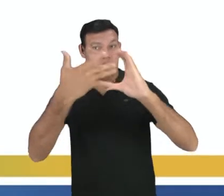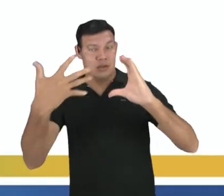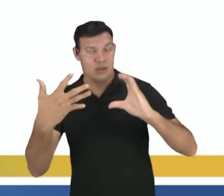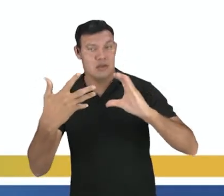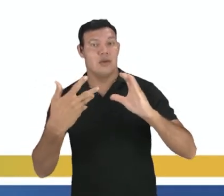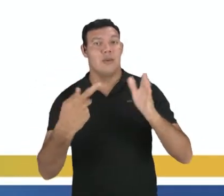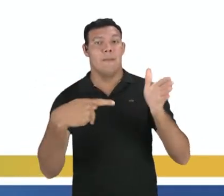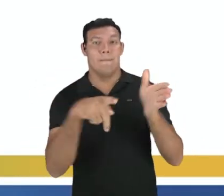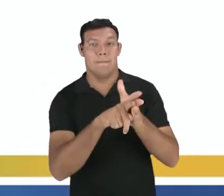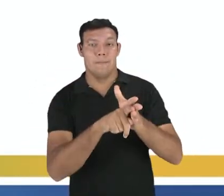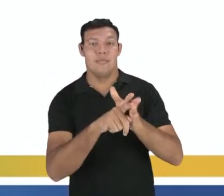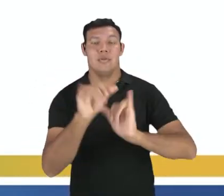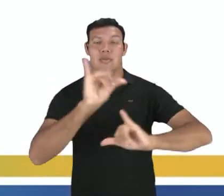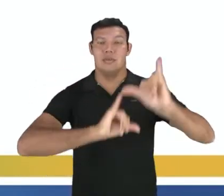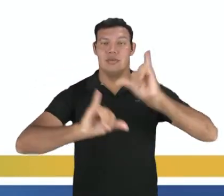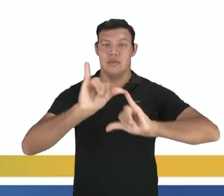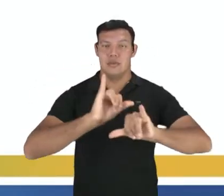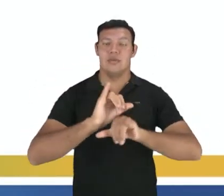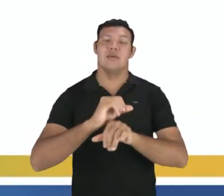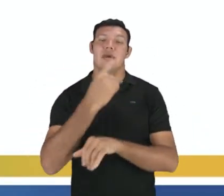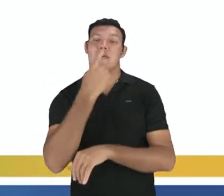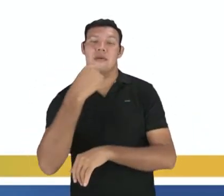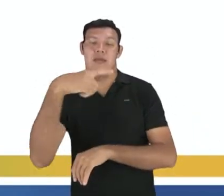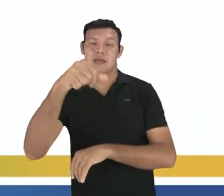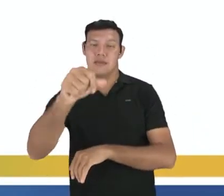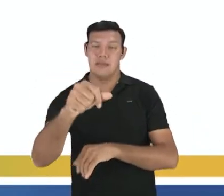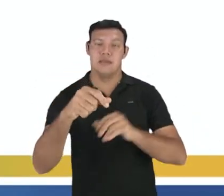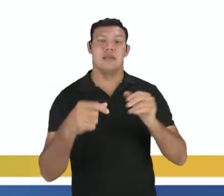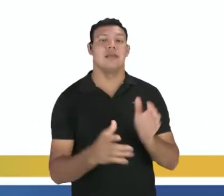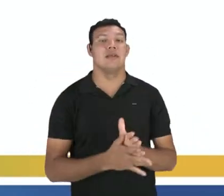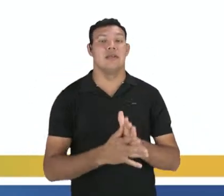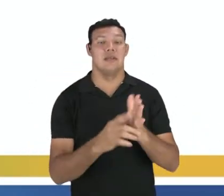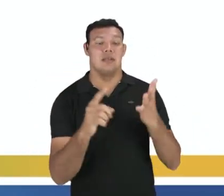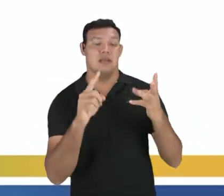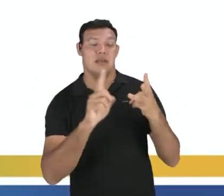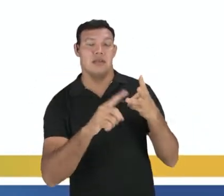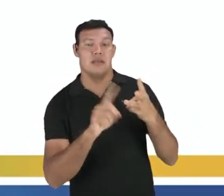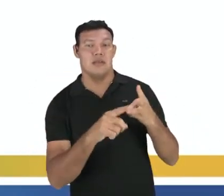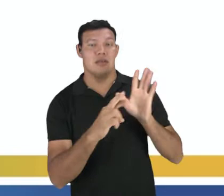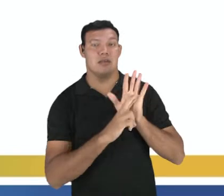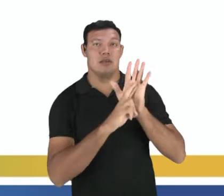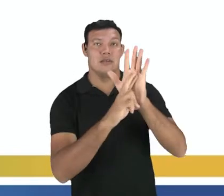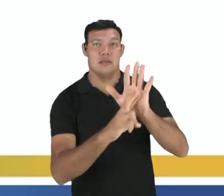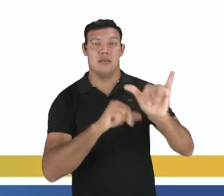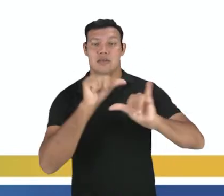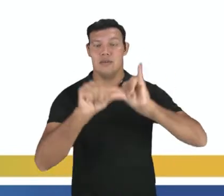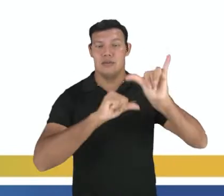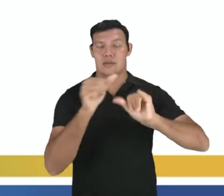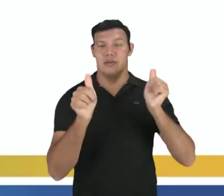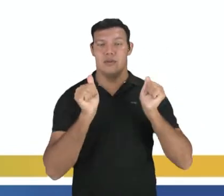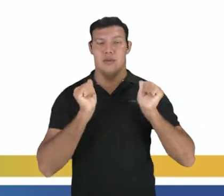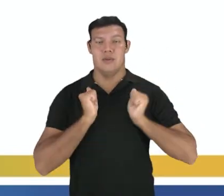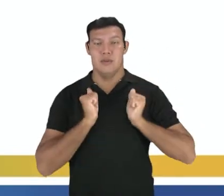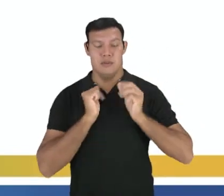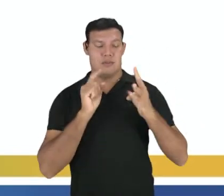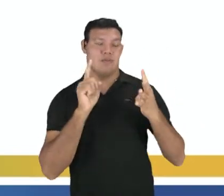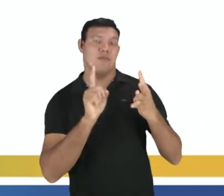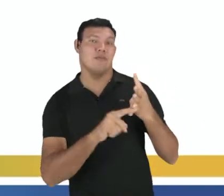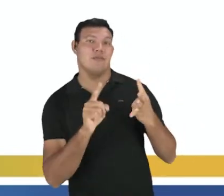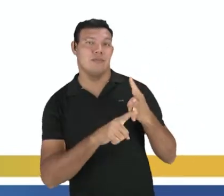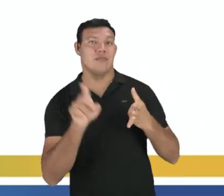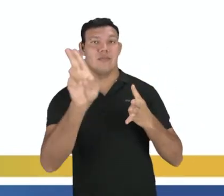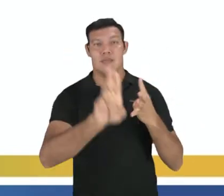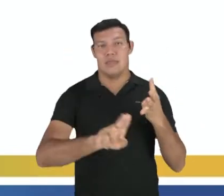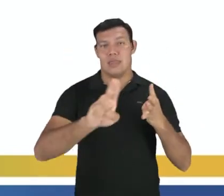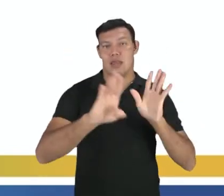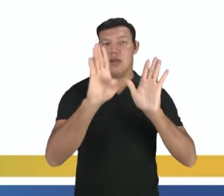dos compostos inorgânicos, os sais. Nós vamos representar as reações de neutralização e, por fim, nós vamos aplicar